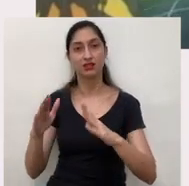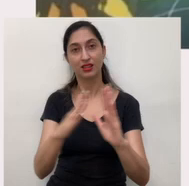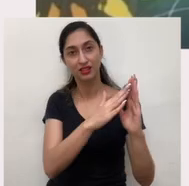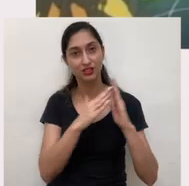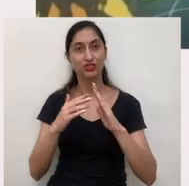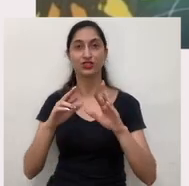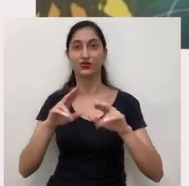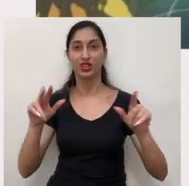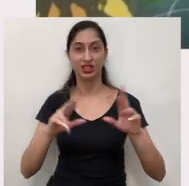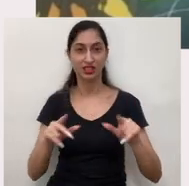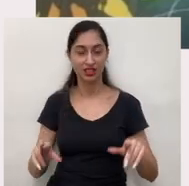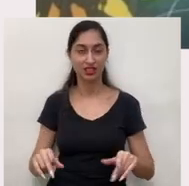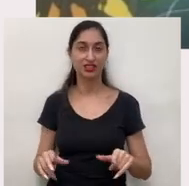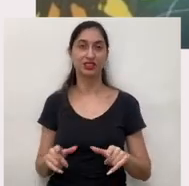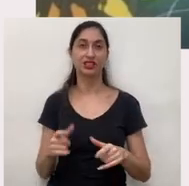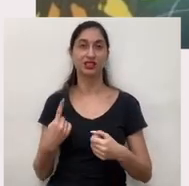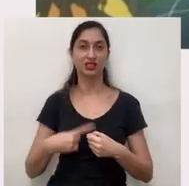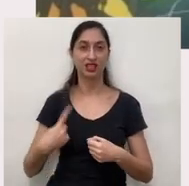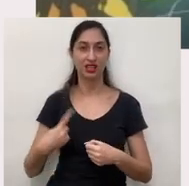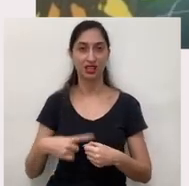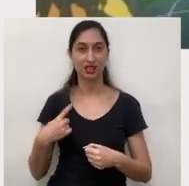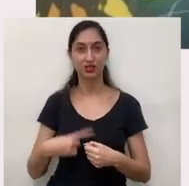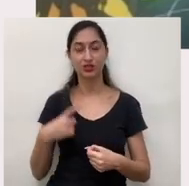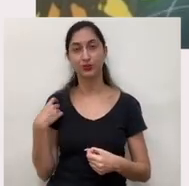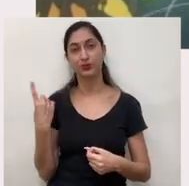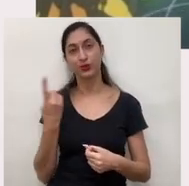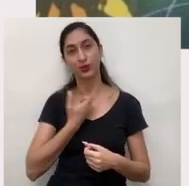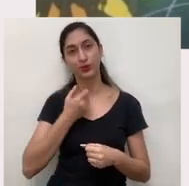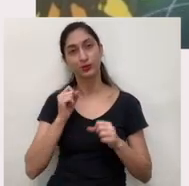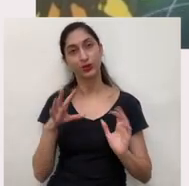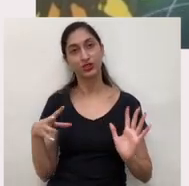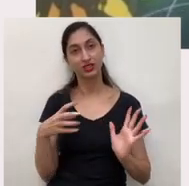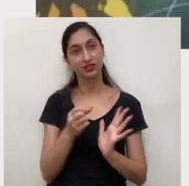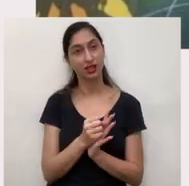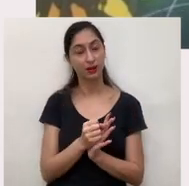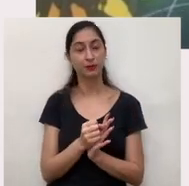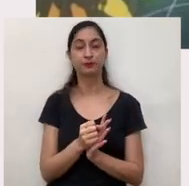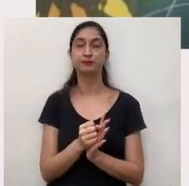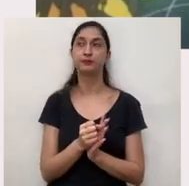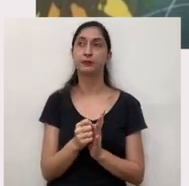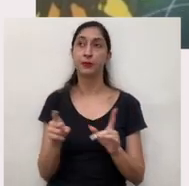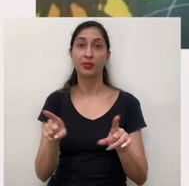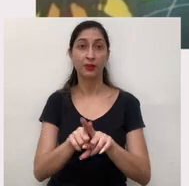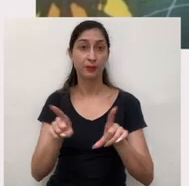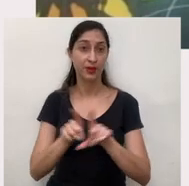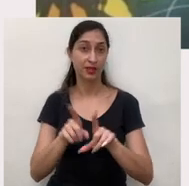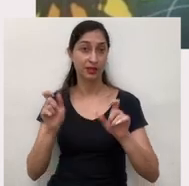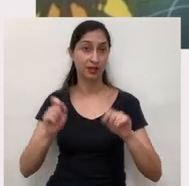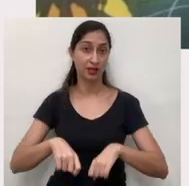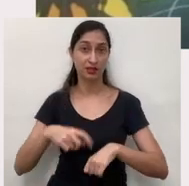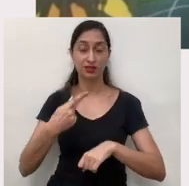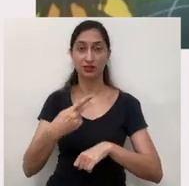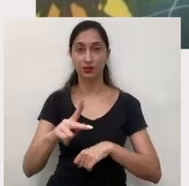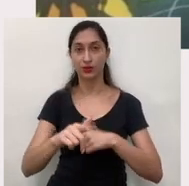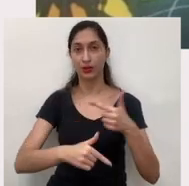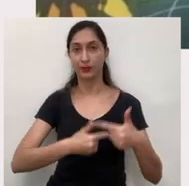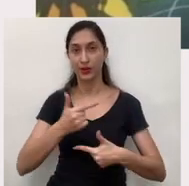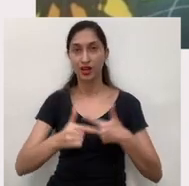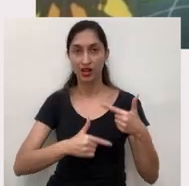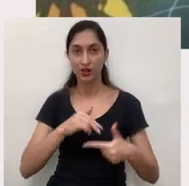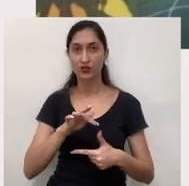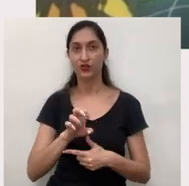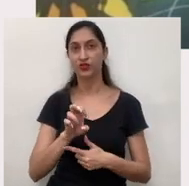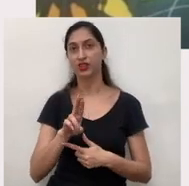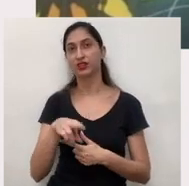queria aproveitar e deixar essa pílula de novos inventários. E eu acho que uma coisa muito potente que o seu trabalho traz, Fernanda, eu